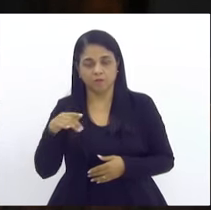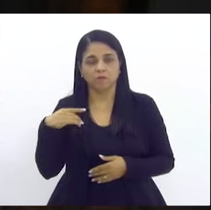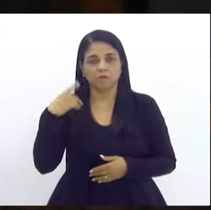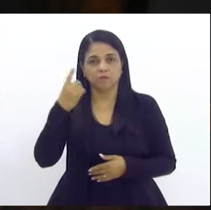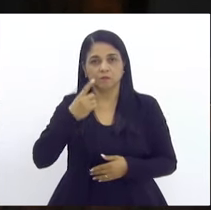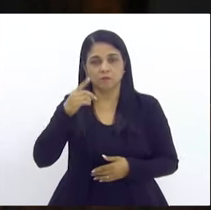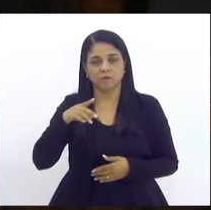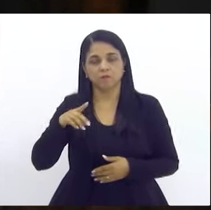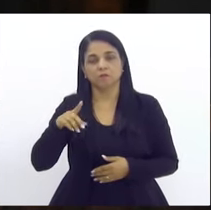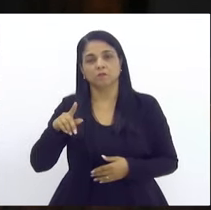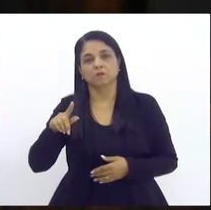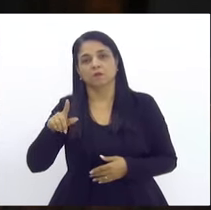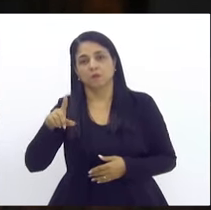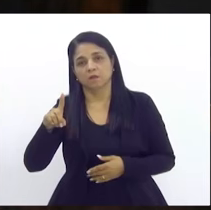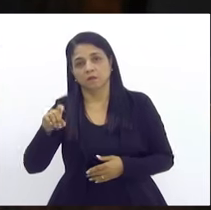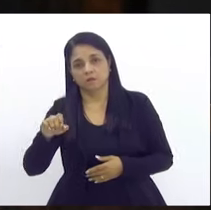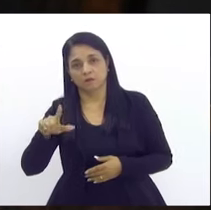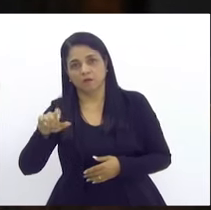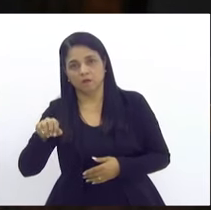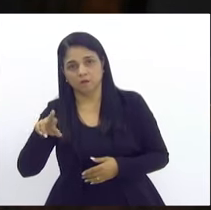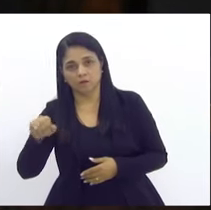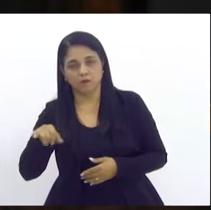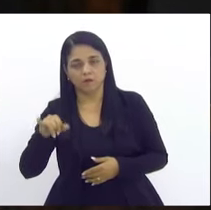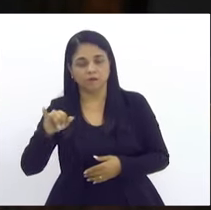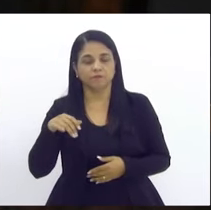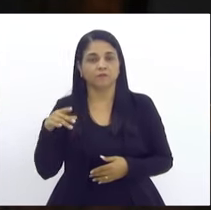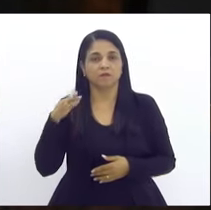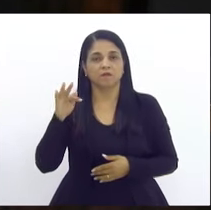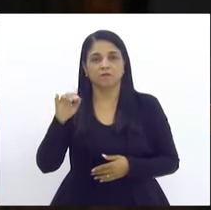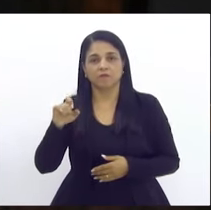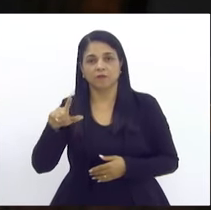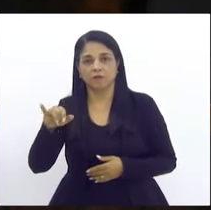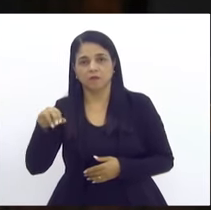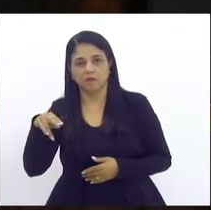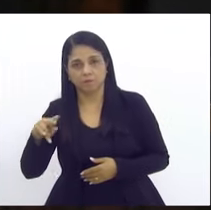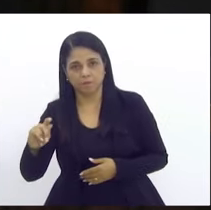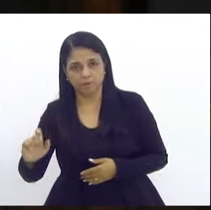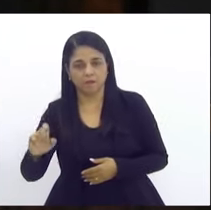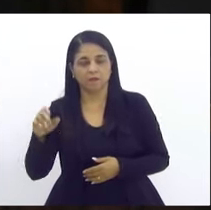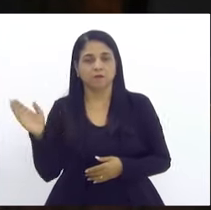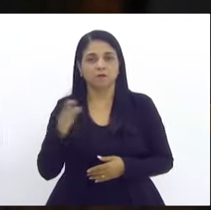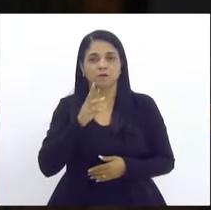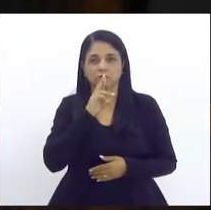deputado Guilherme Delaroro, deputado Felipe Soares, deputado Rodrigo Amorim.